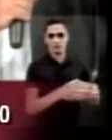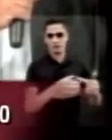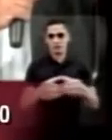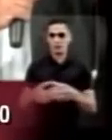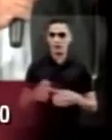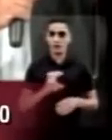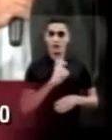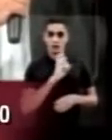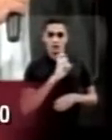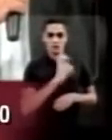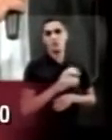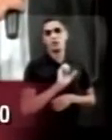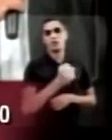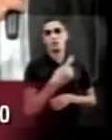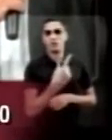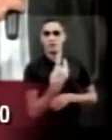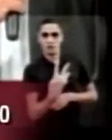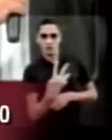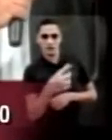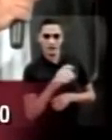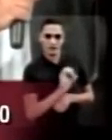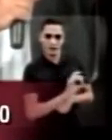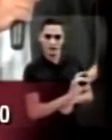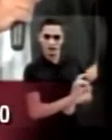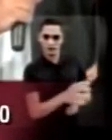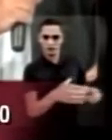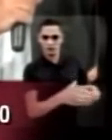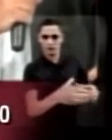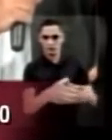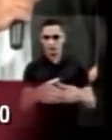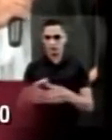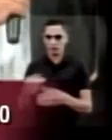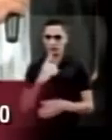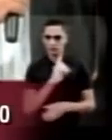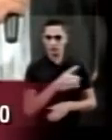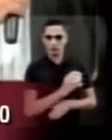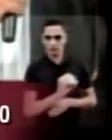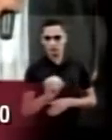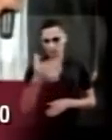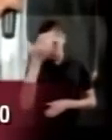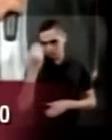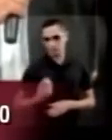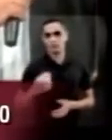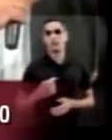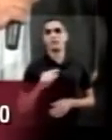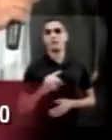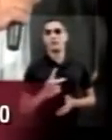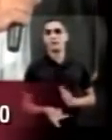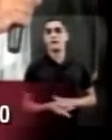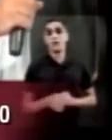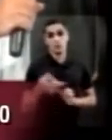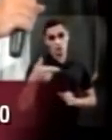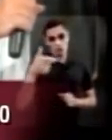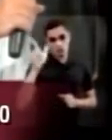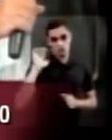5.814 casos para cada 100 mil habitantes. De ontem para hoje foram